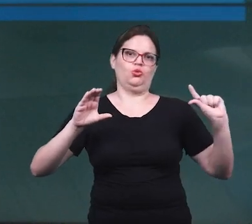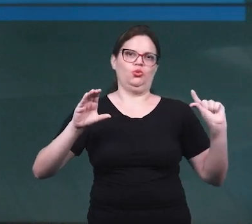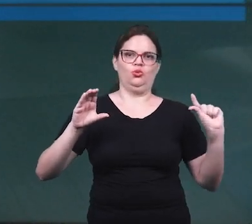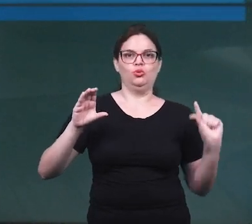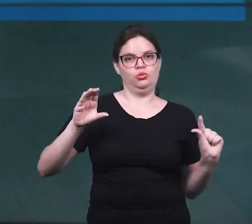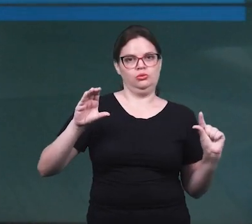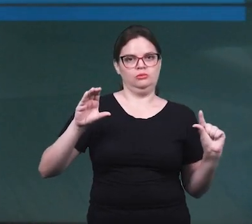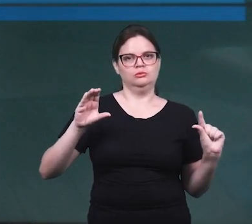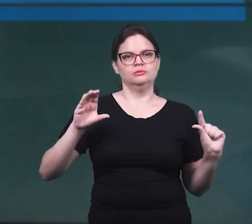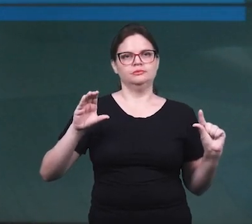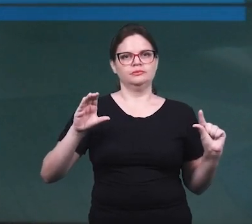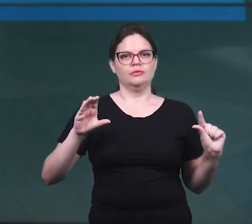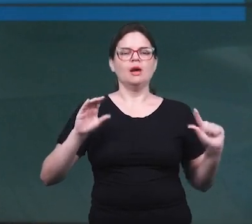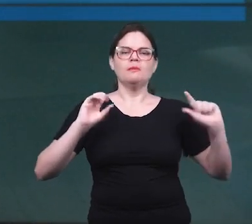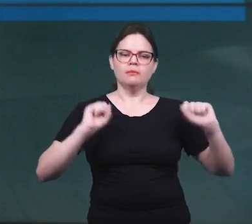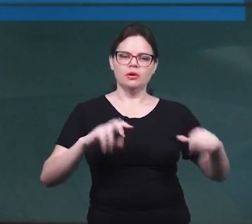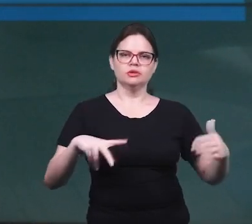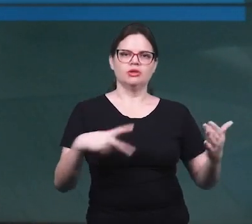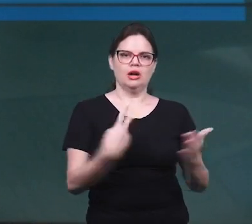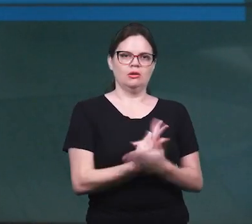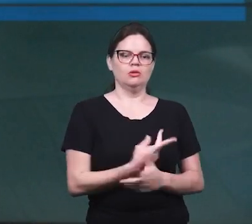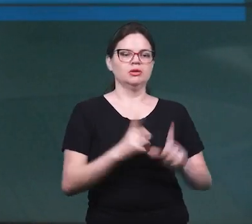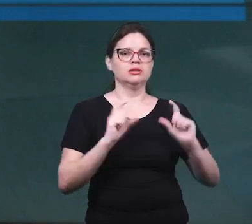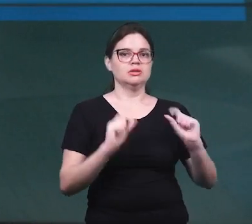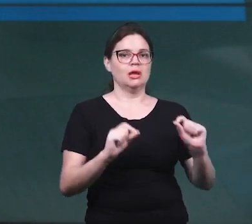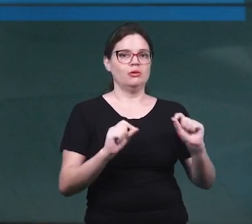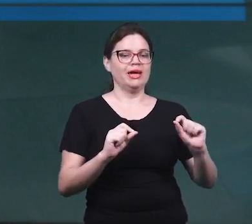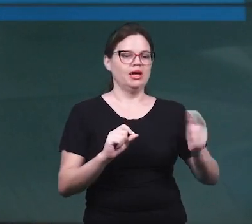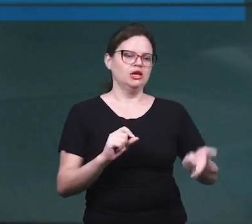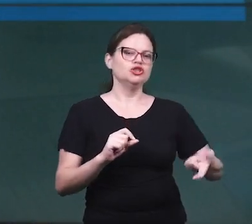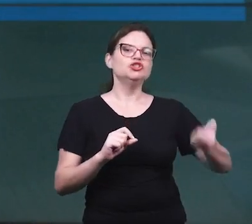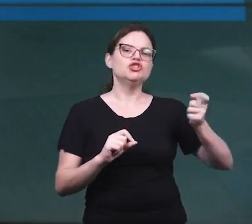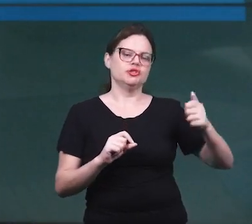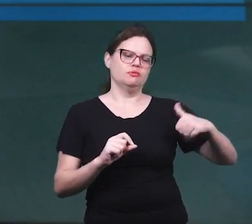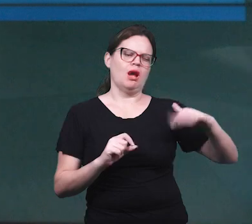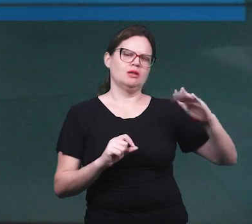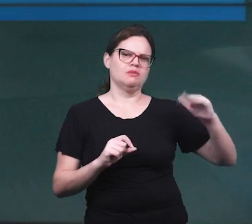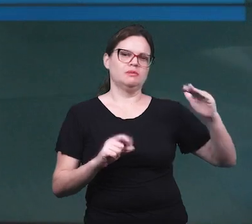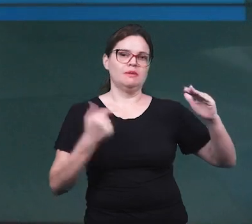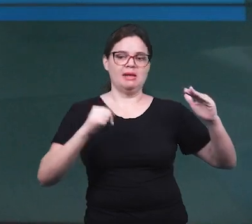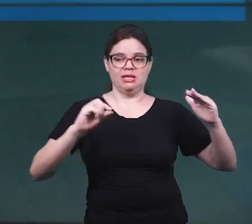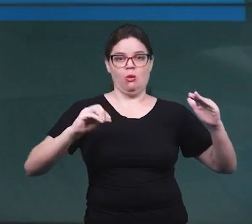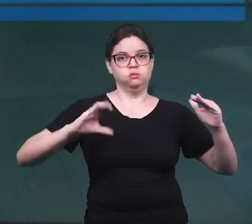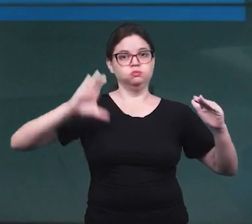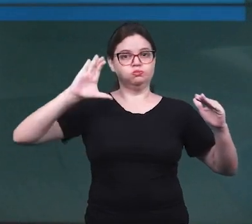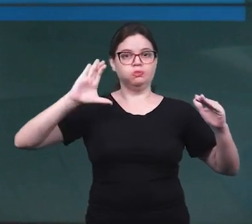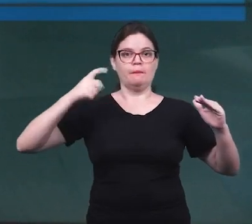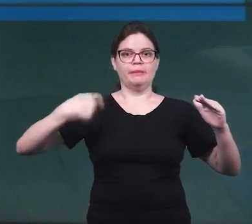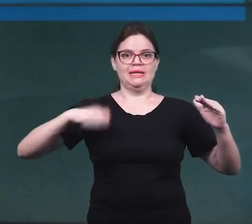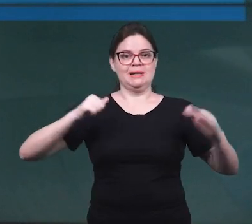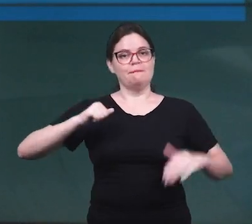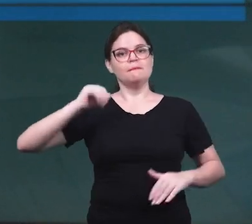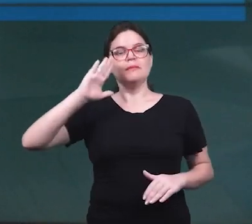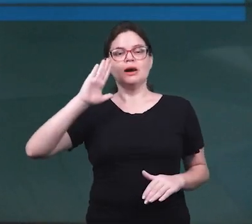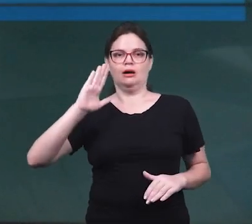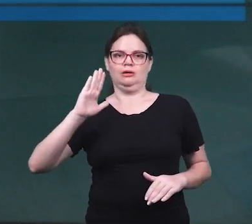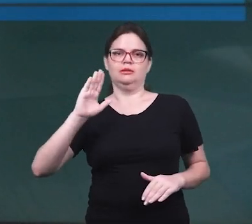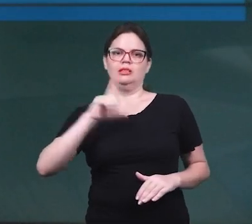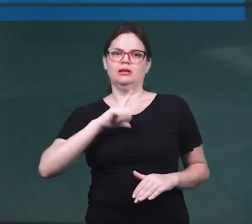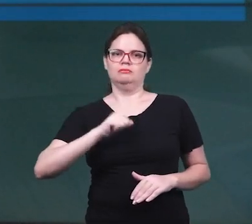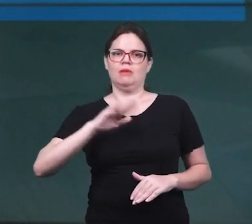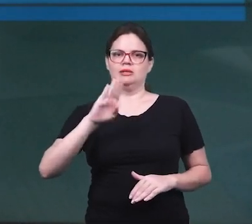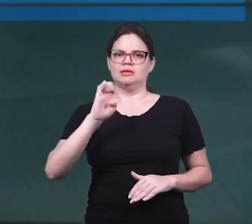embora possam ser aumentadas, mas numa proporção inferior aos bens e direitos, gerando assim